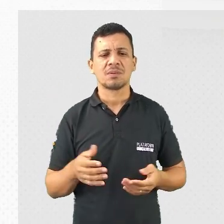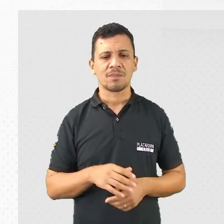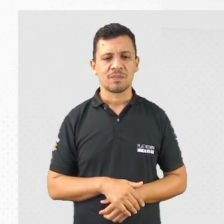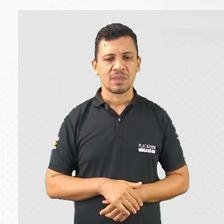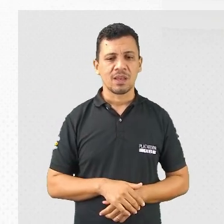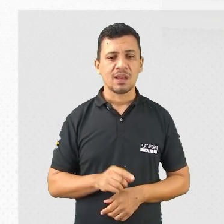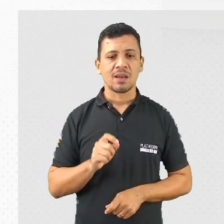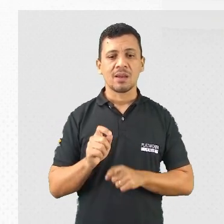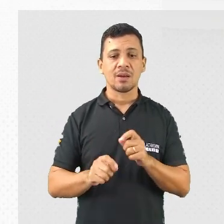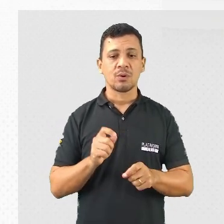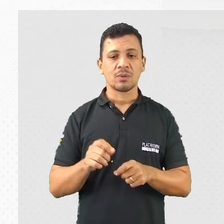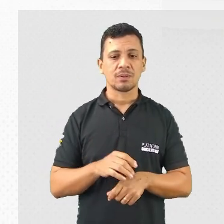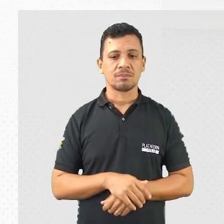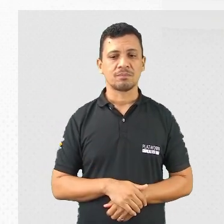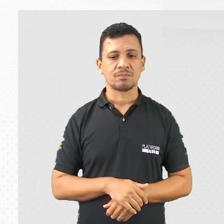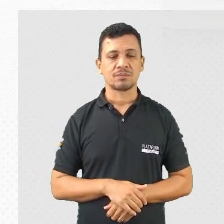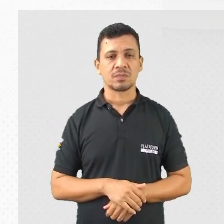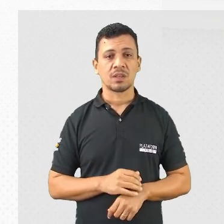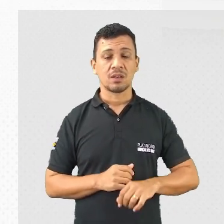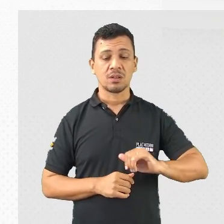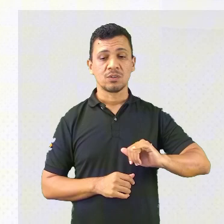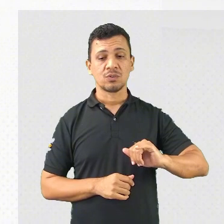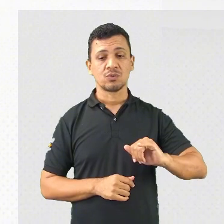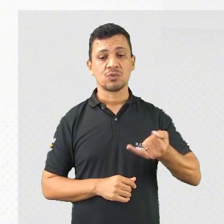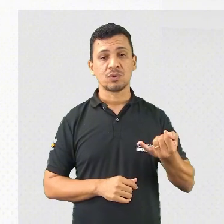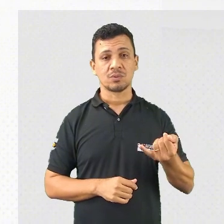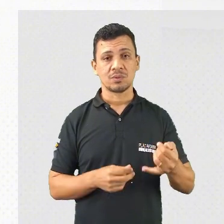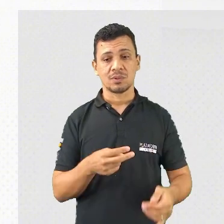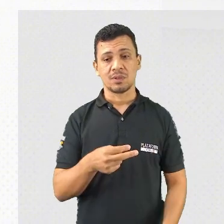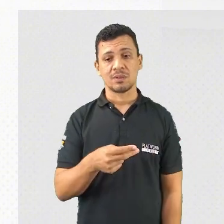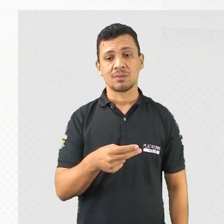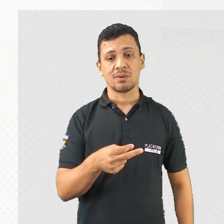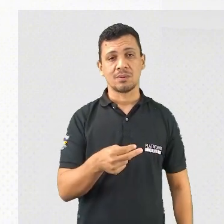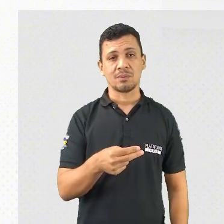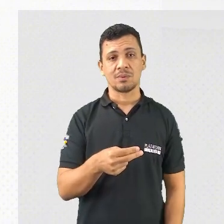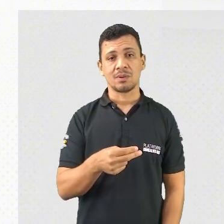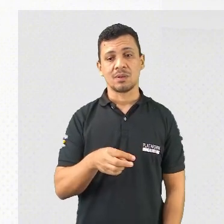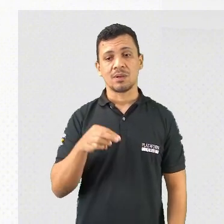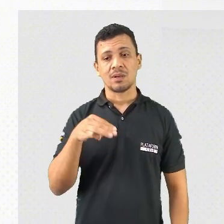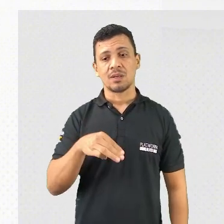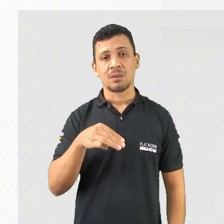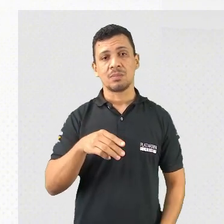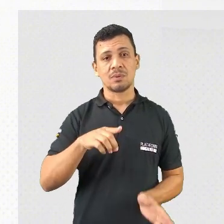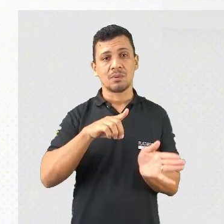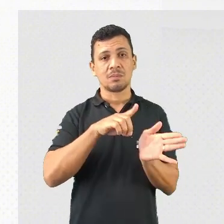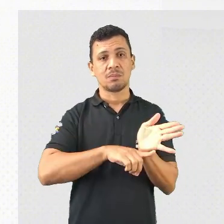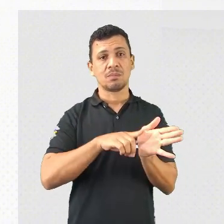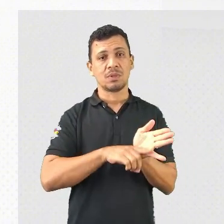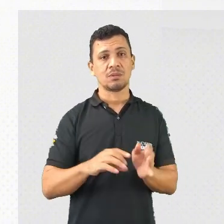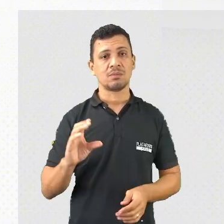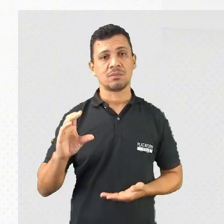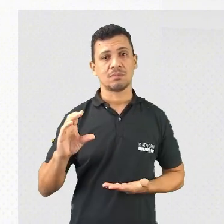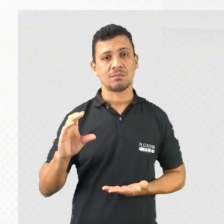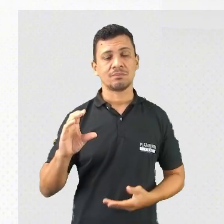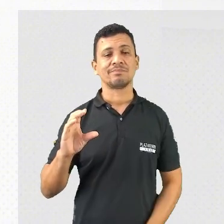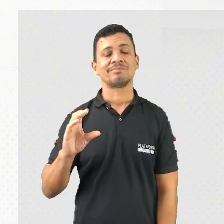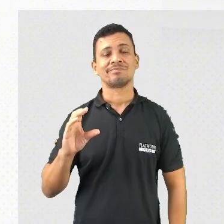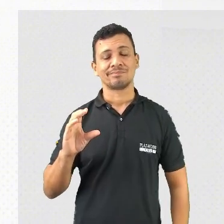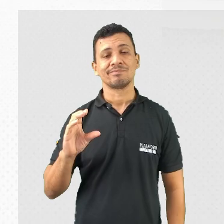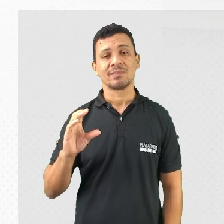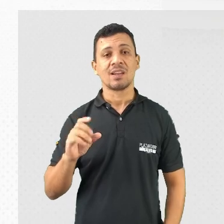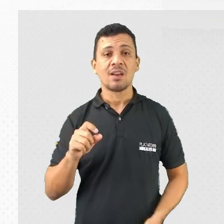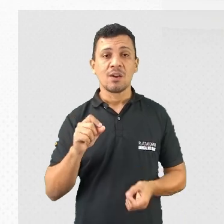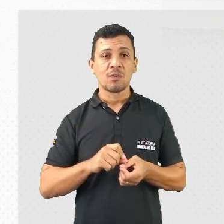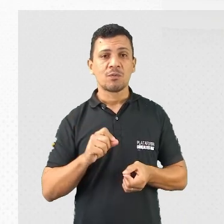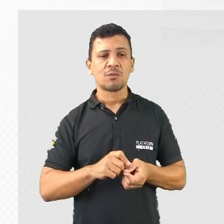é a diferença, né, entre o montante e o capital. Não é isso? Ah, eu